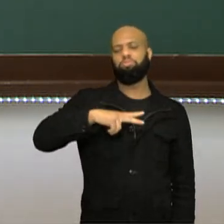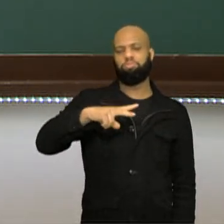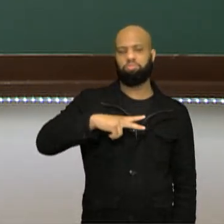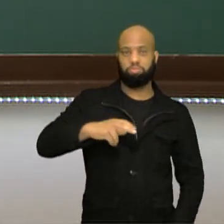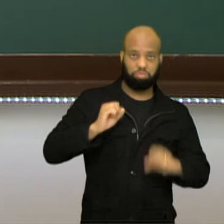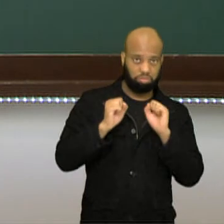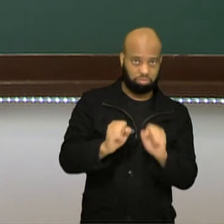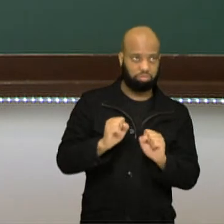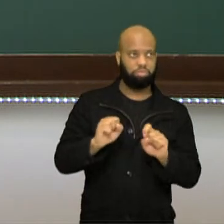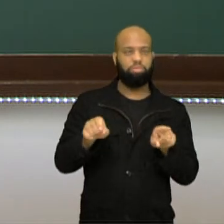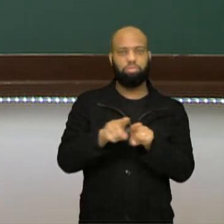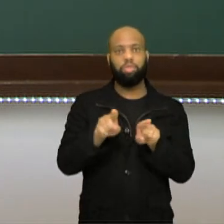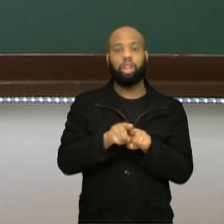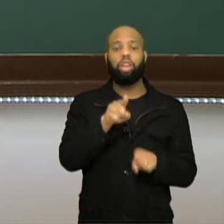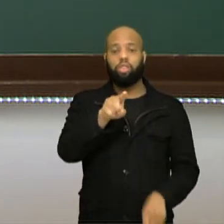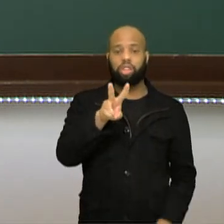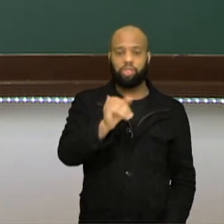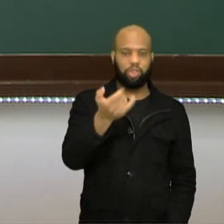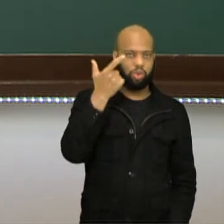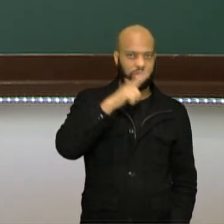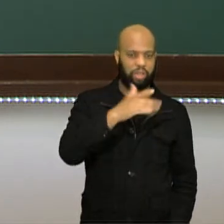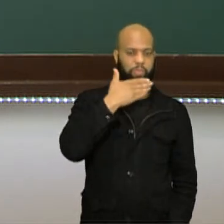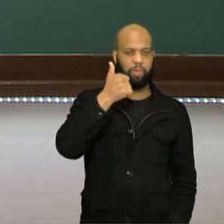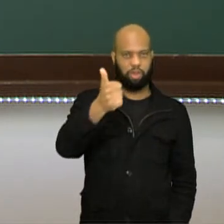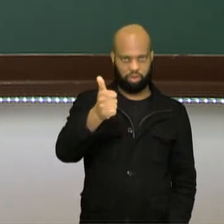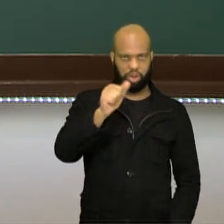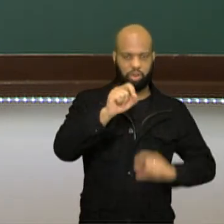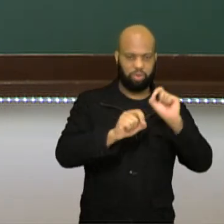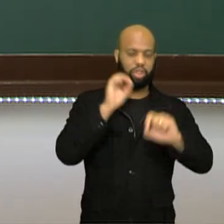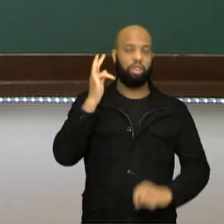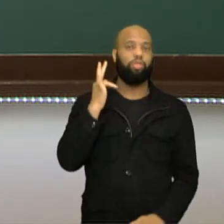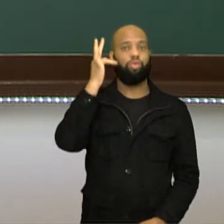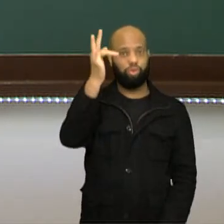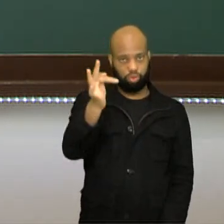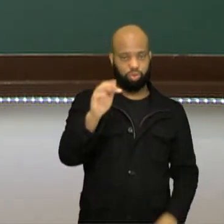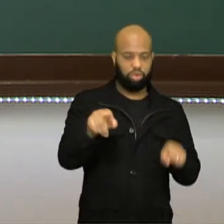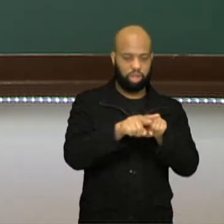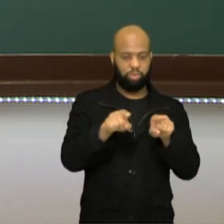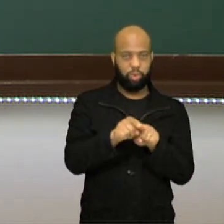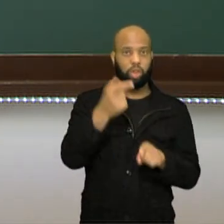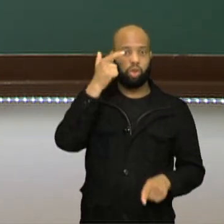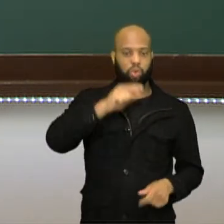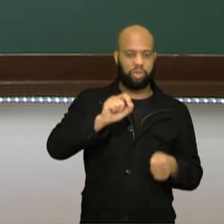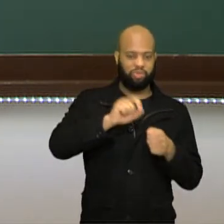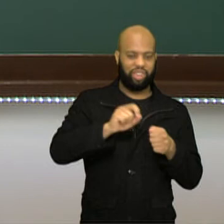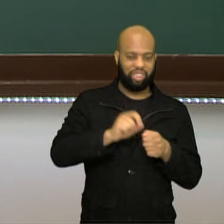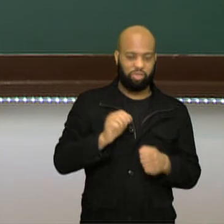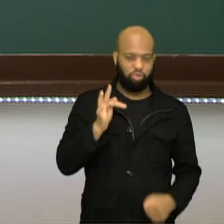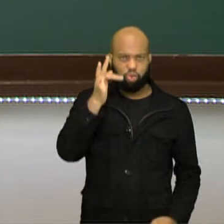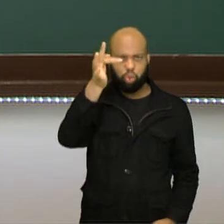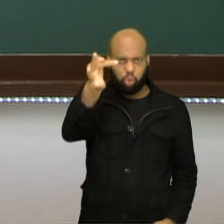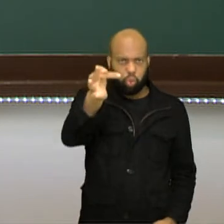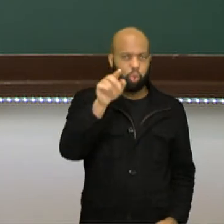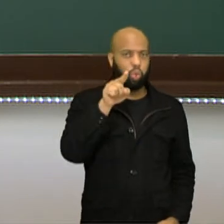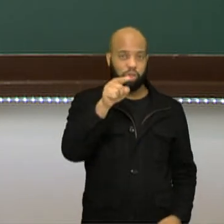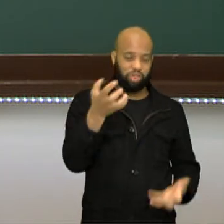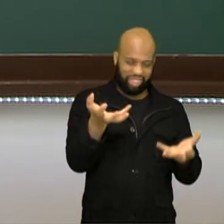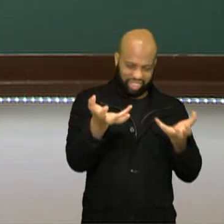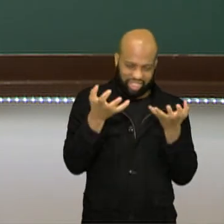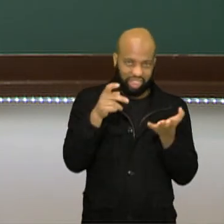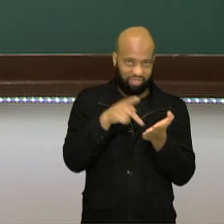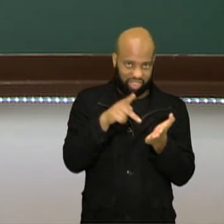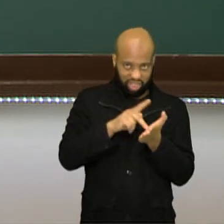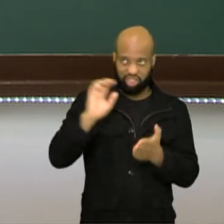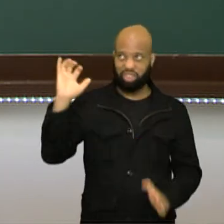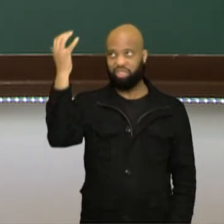dia a dia, para melhorar, né, o futuro, para fazer do amanhã aquele amanhã que você quer realmente